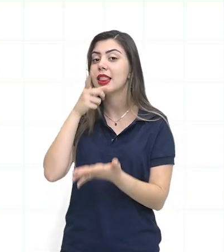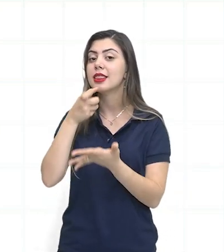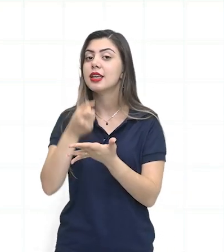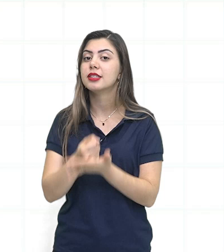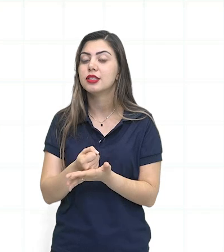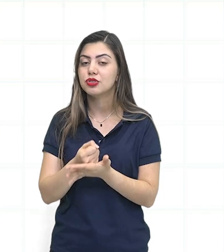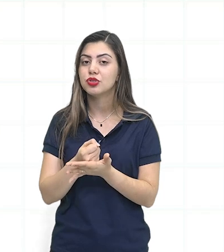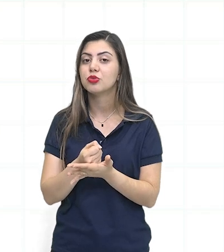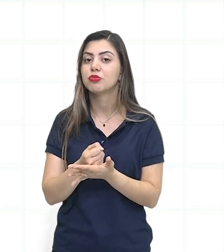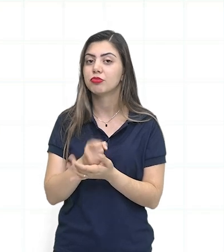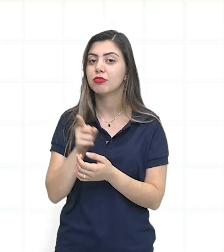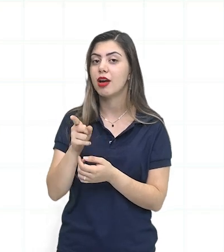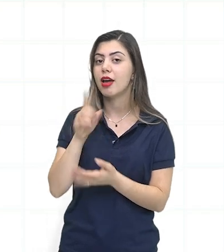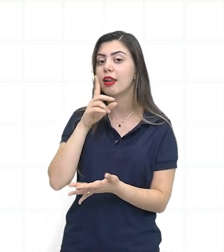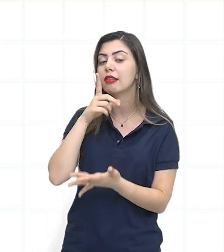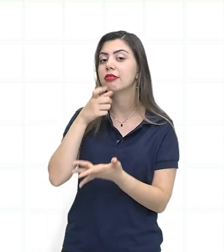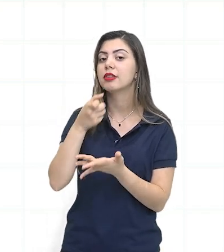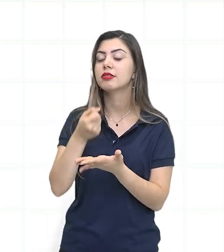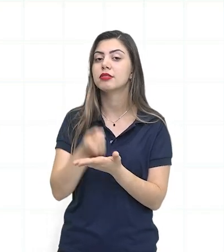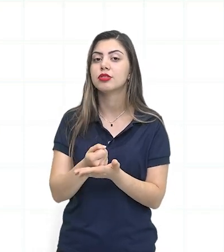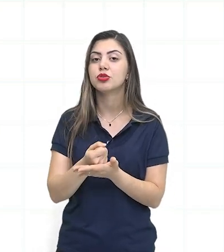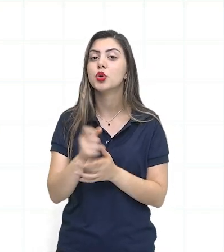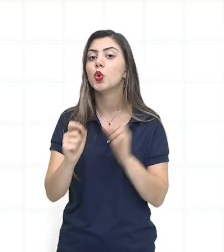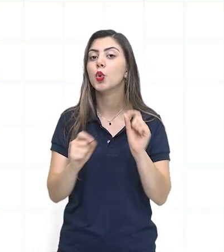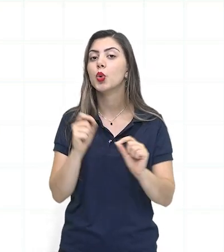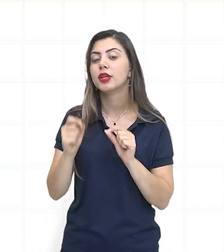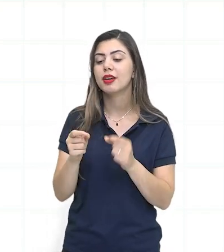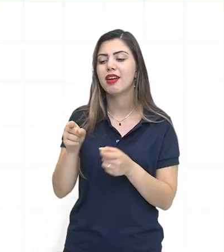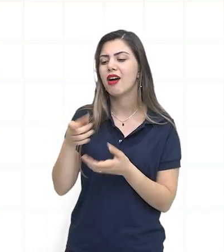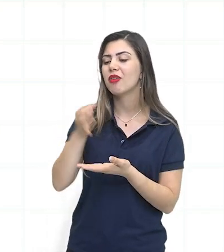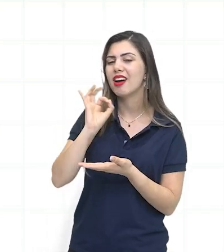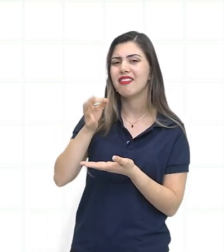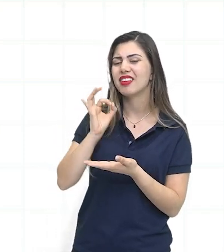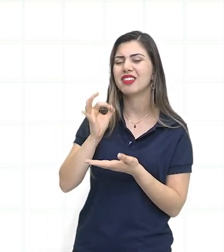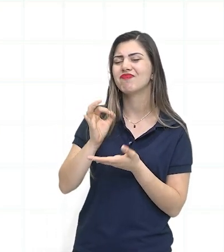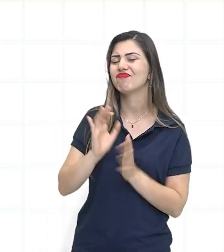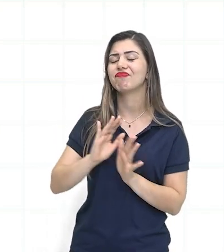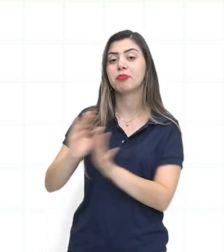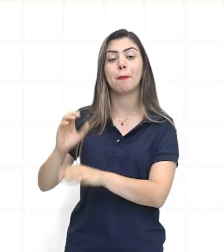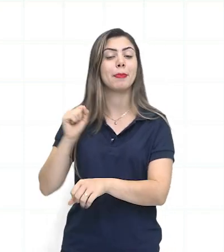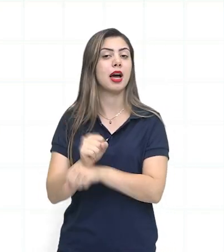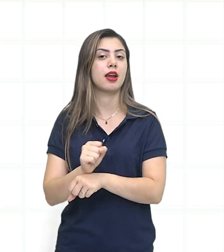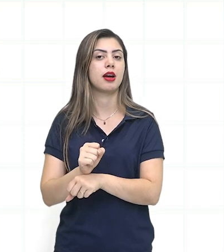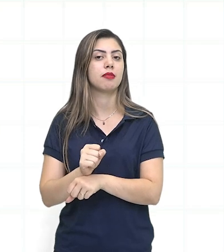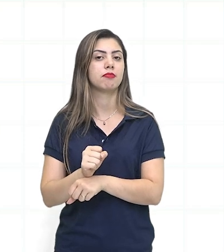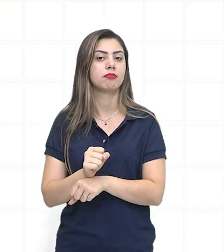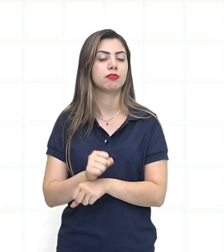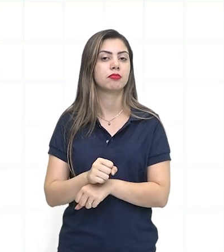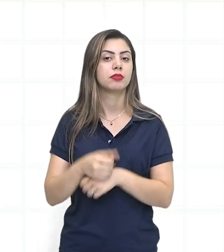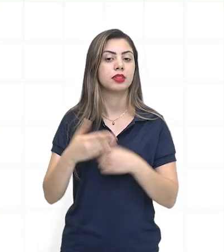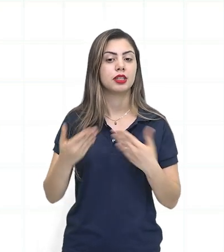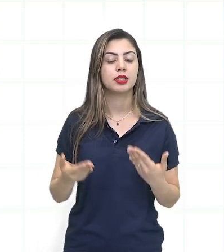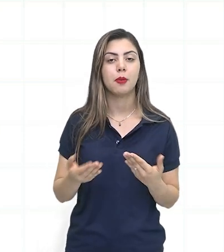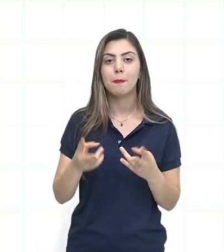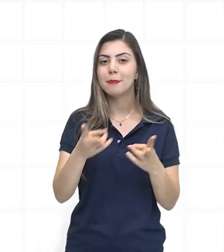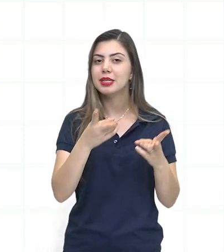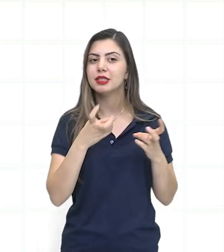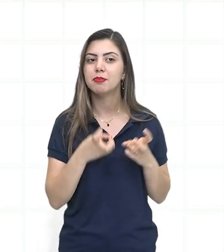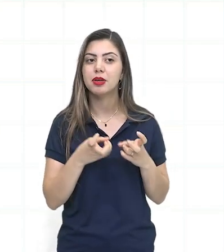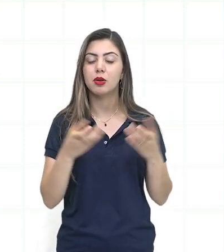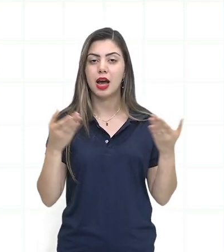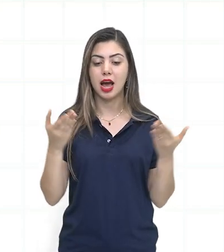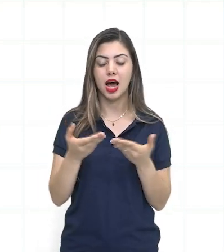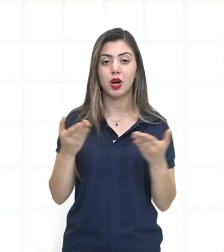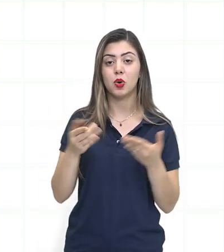né, ela decidiu que não vai mais tomar café. Então, a partir deste momento, a